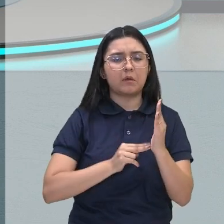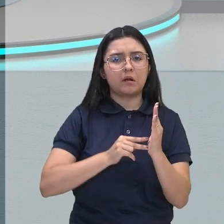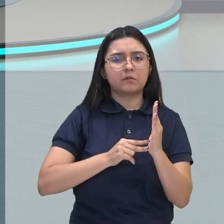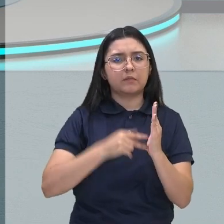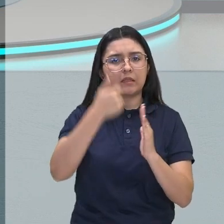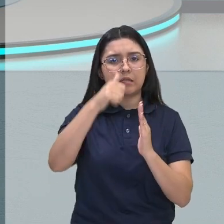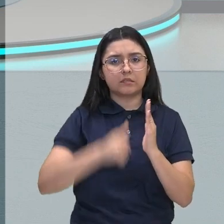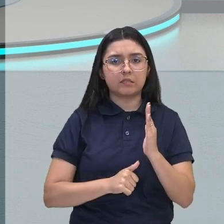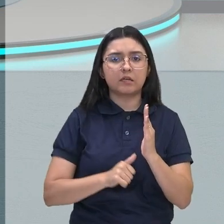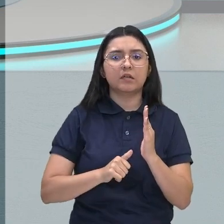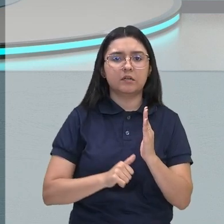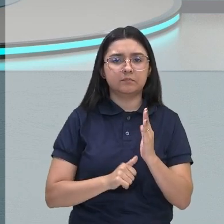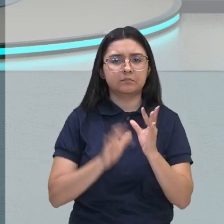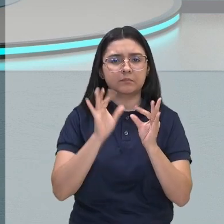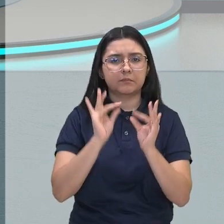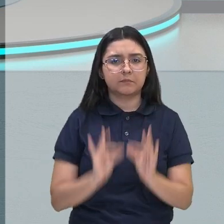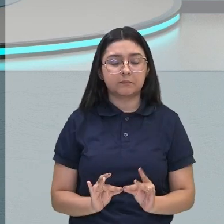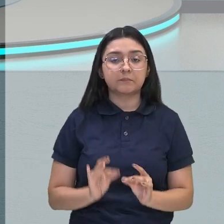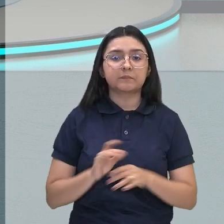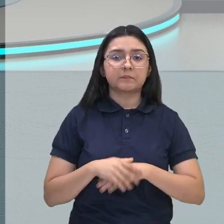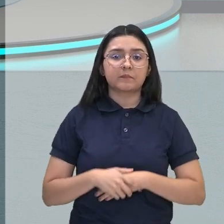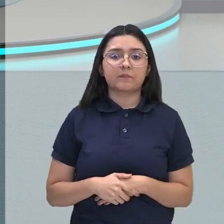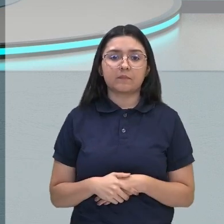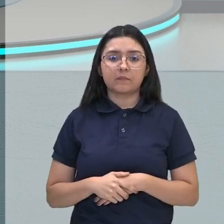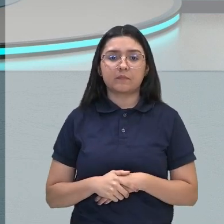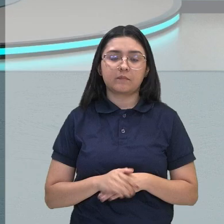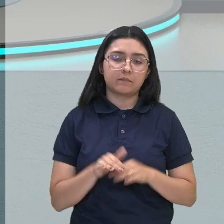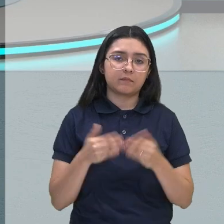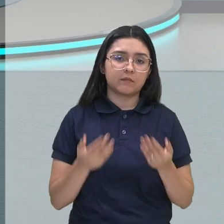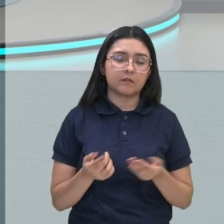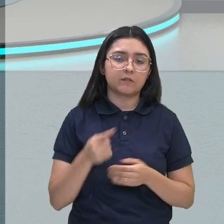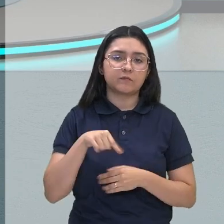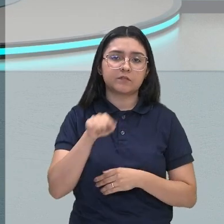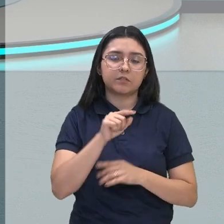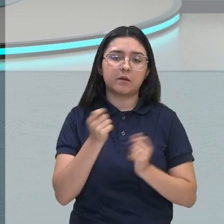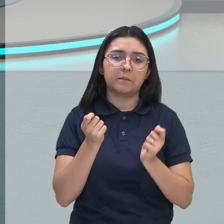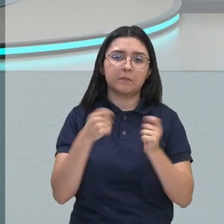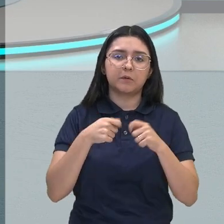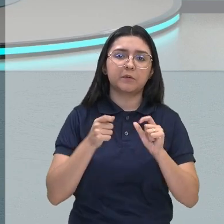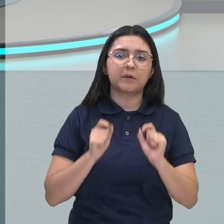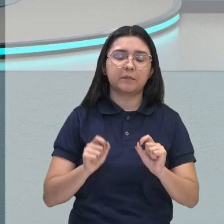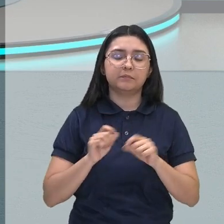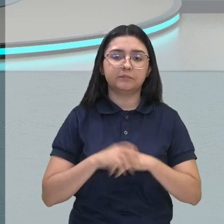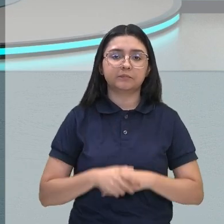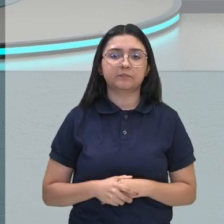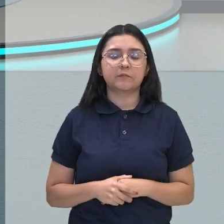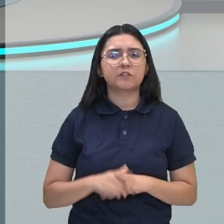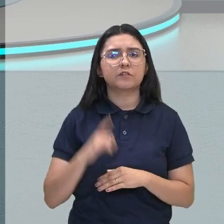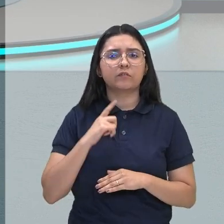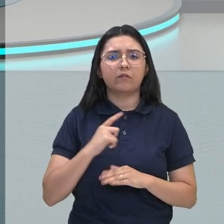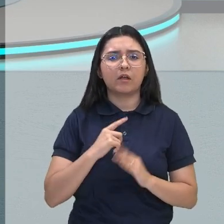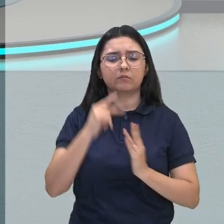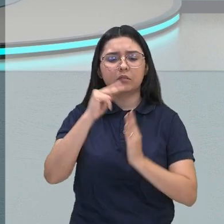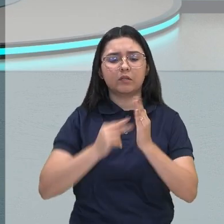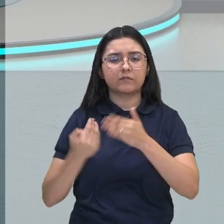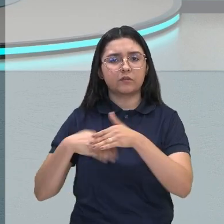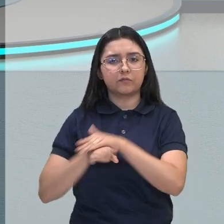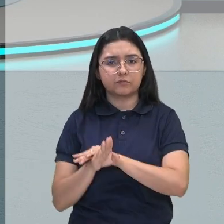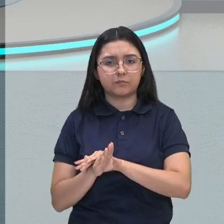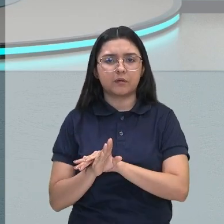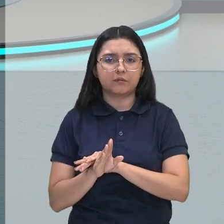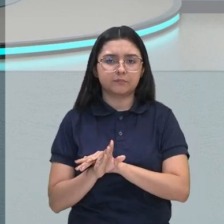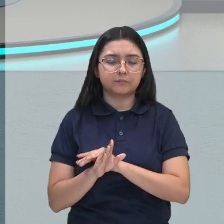aquela prova bem direitinho, certo? Para que você possa, né, já estar acostumado com aquela prova,